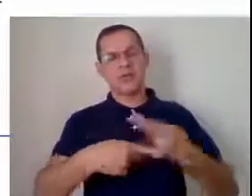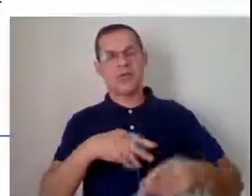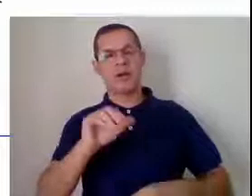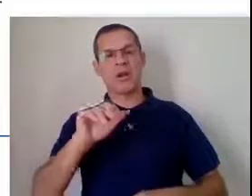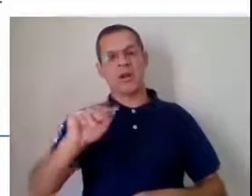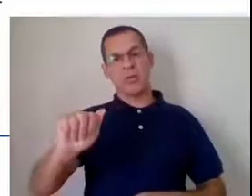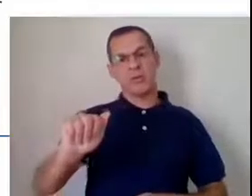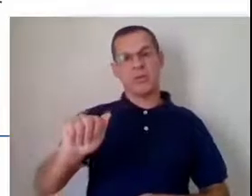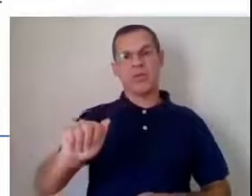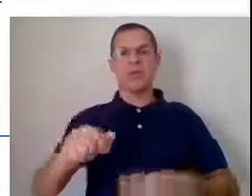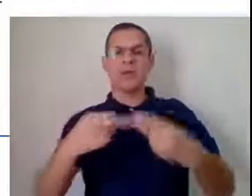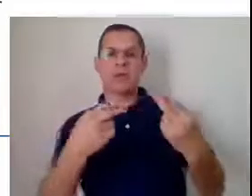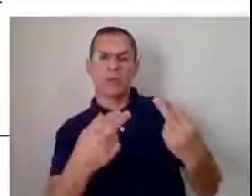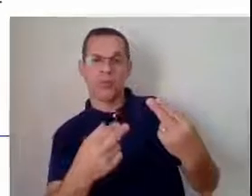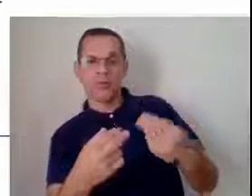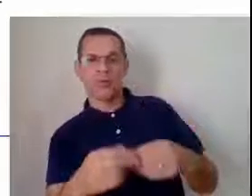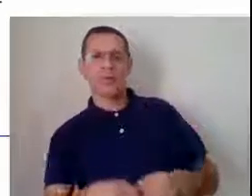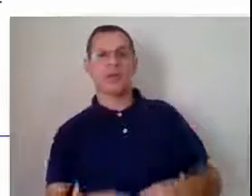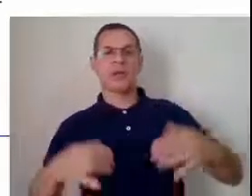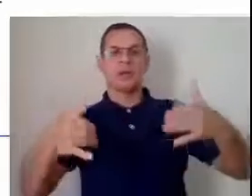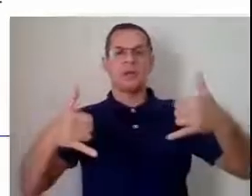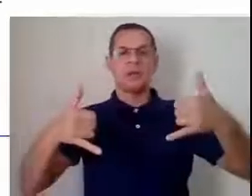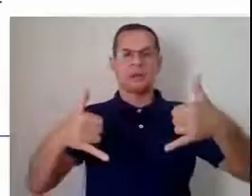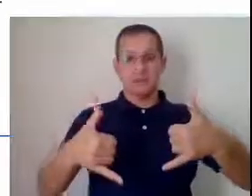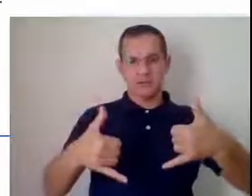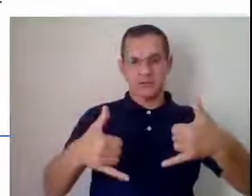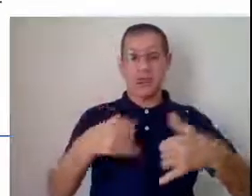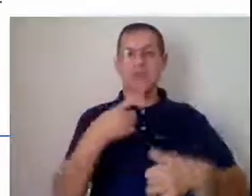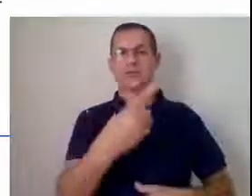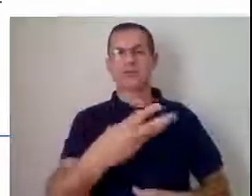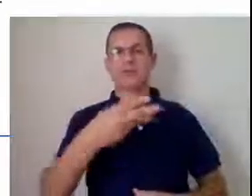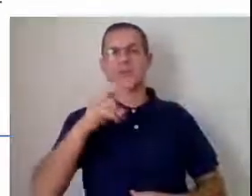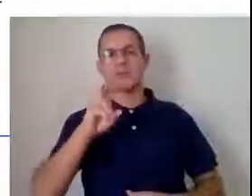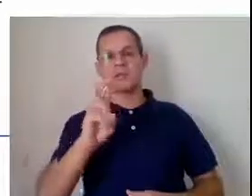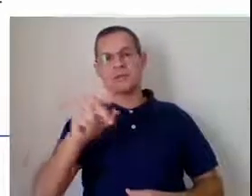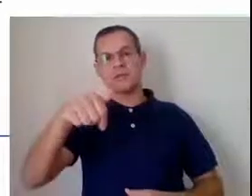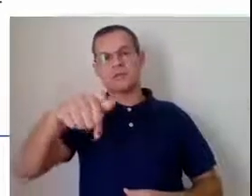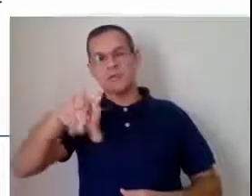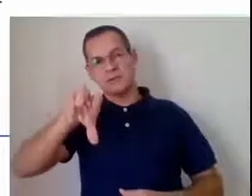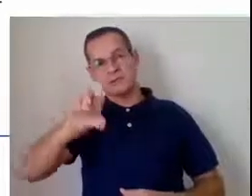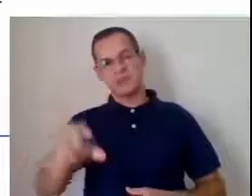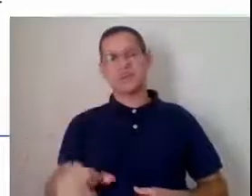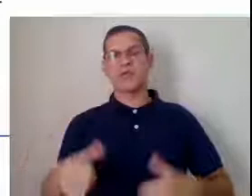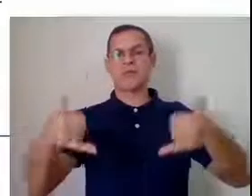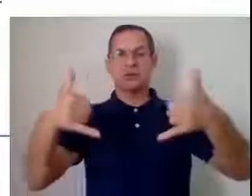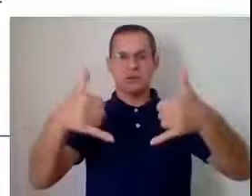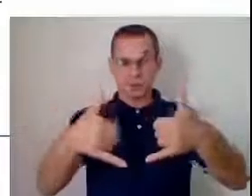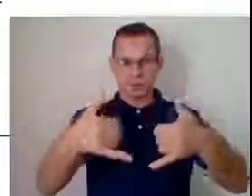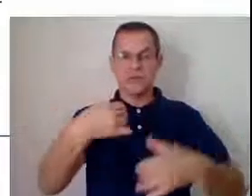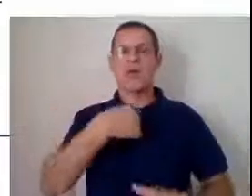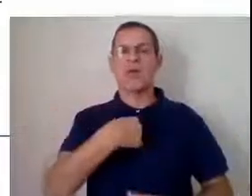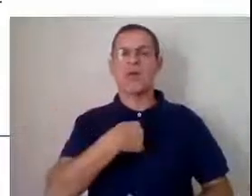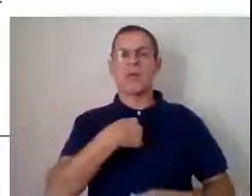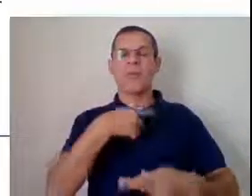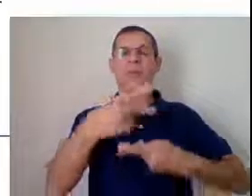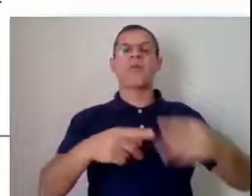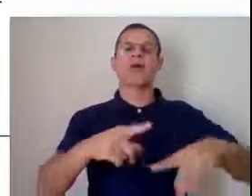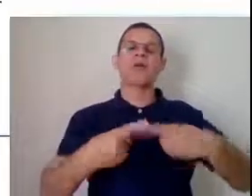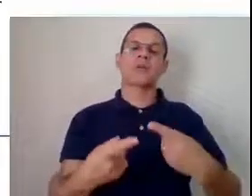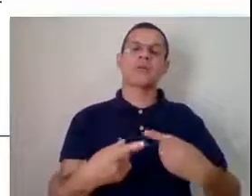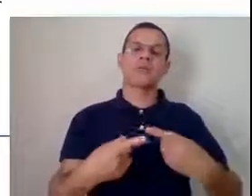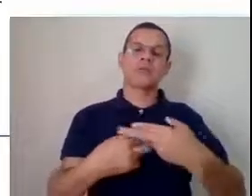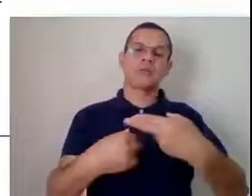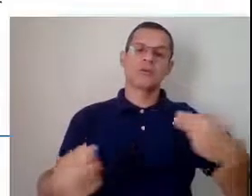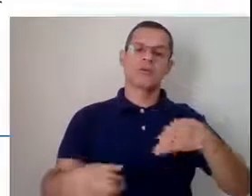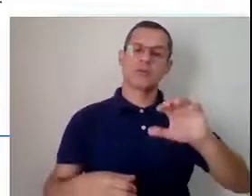A igual, abre chaves, 1, 3, 5, 7, 9, fecha chaves, eu estou dizendo que os